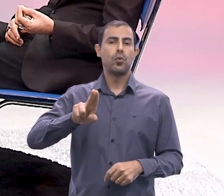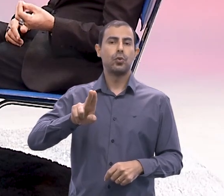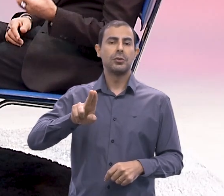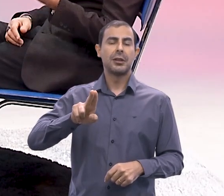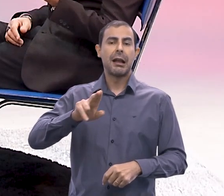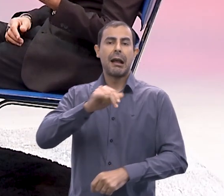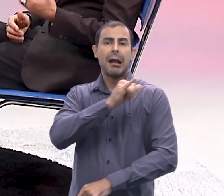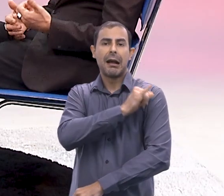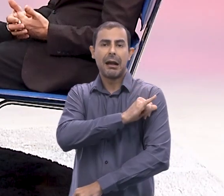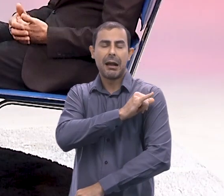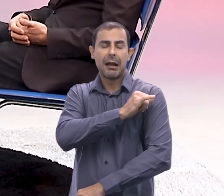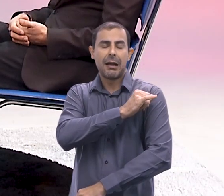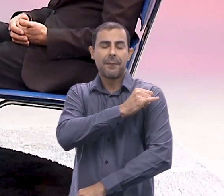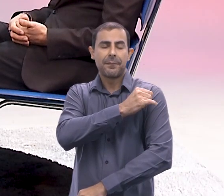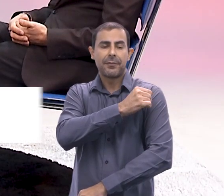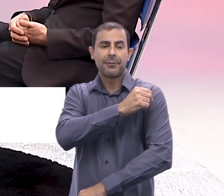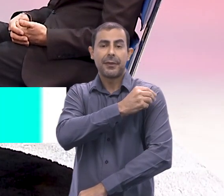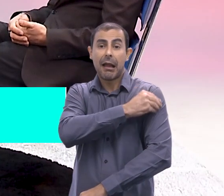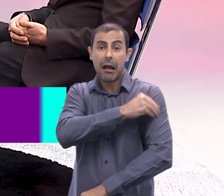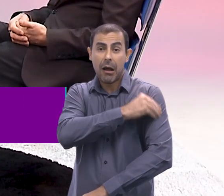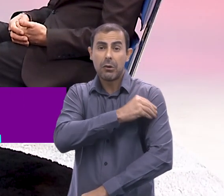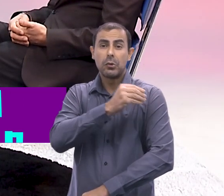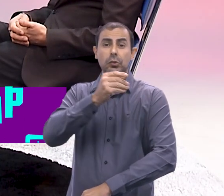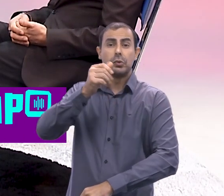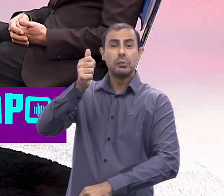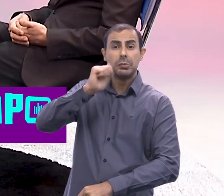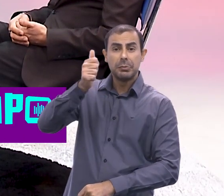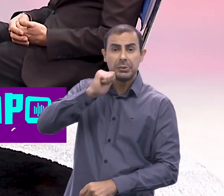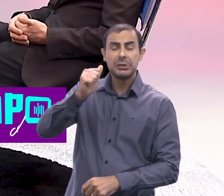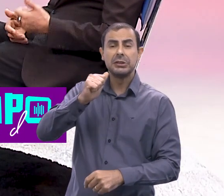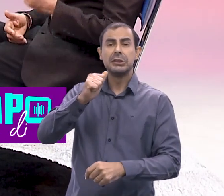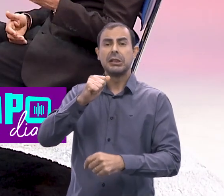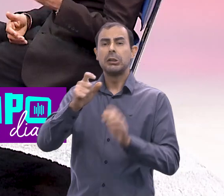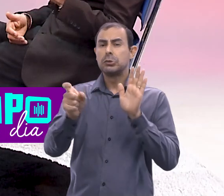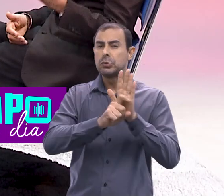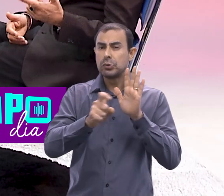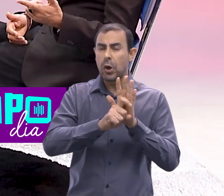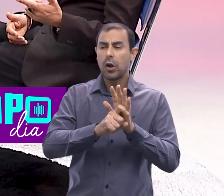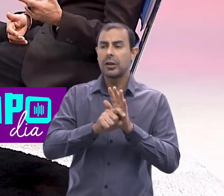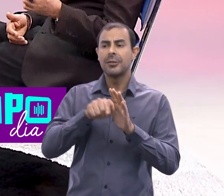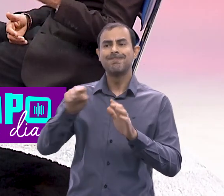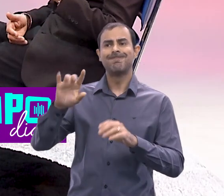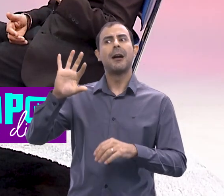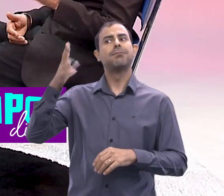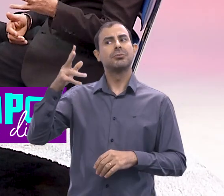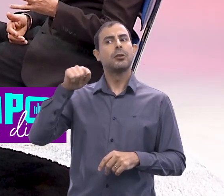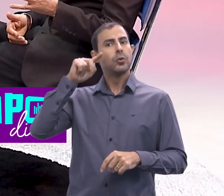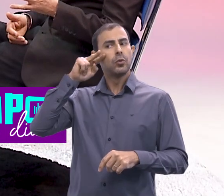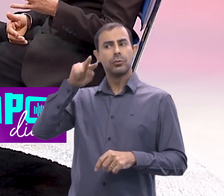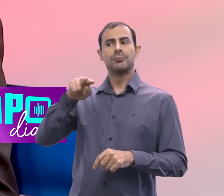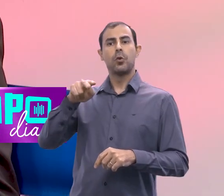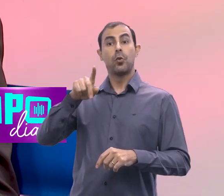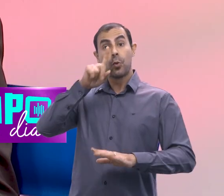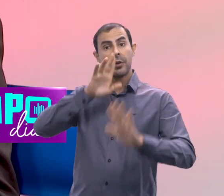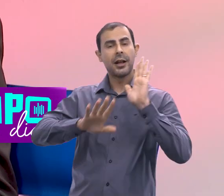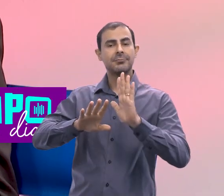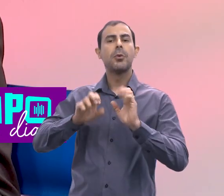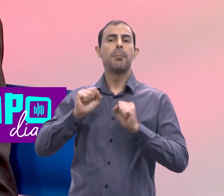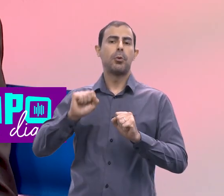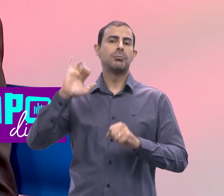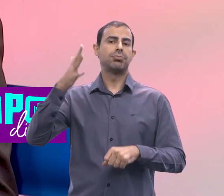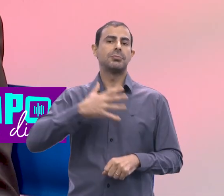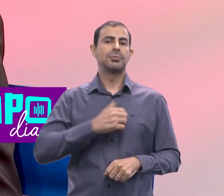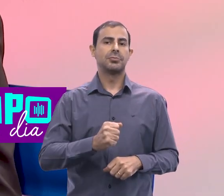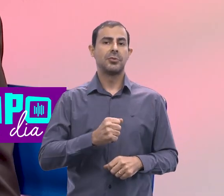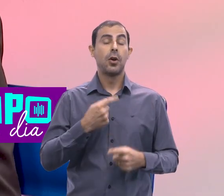dependências químicas. 30% das pessoas que cometem suicídio estão sob efeito de álcool e drogas. Isso é um sinal de alerta. Por quê? O álcool e